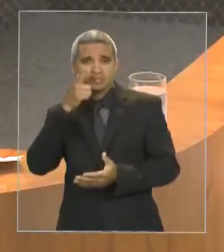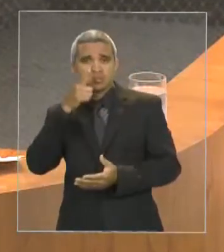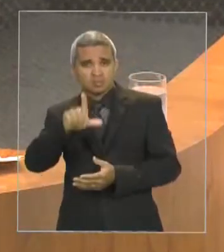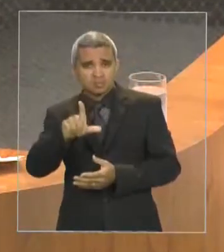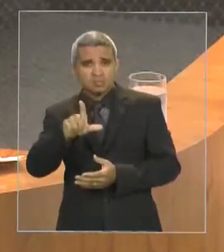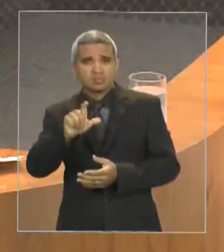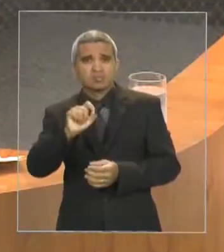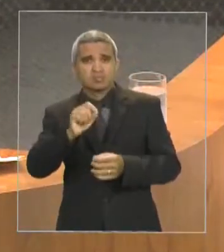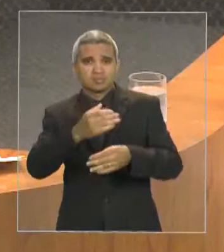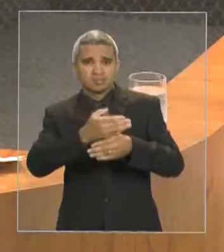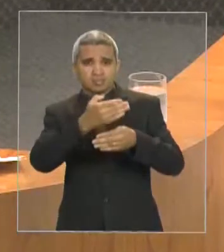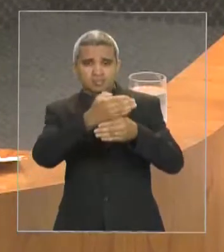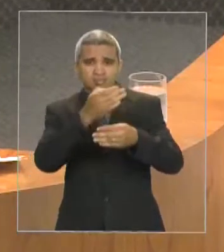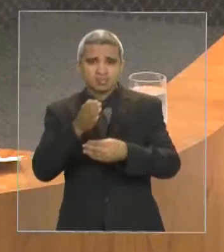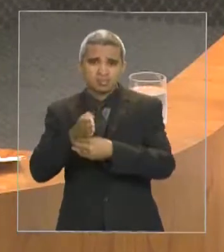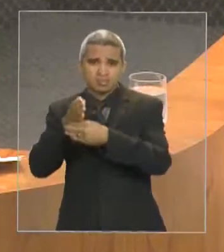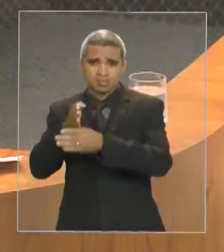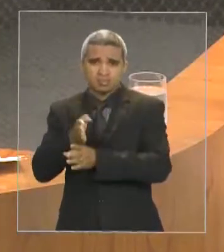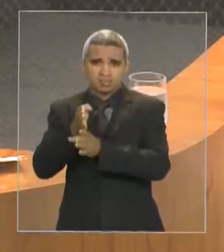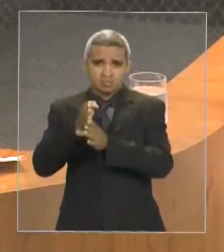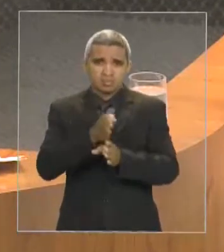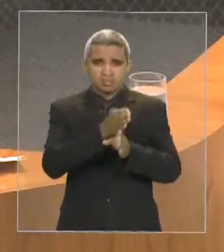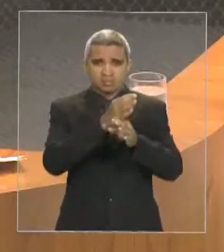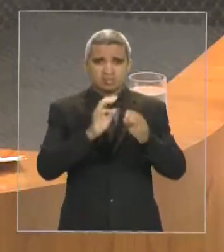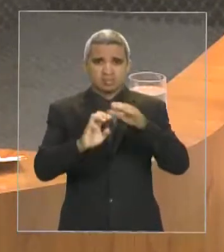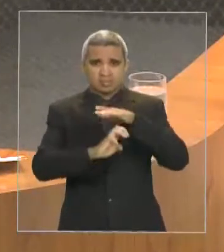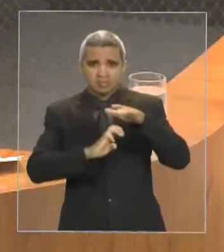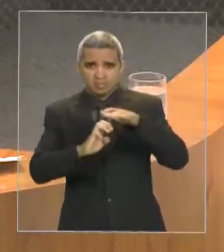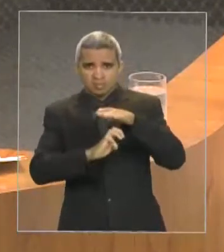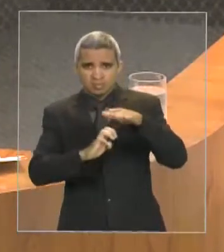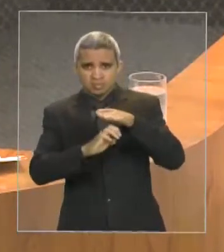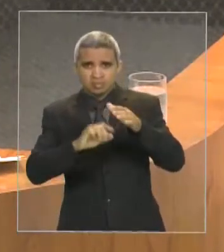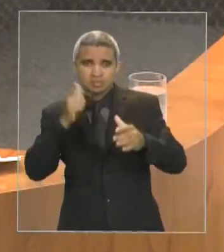a construção das escolas têm